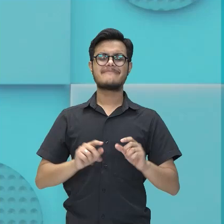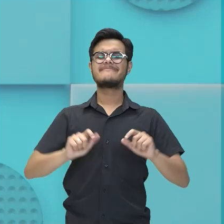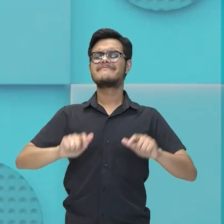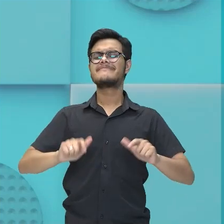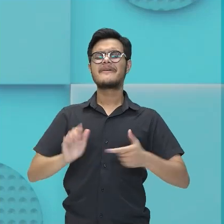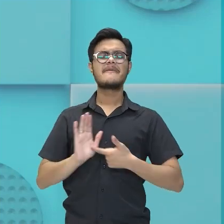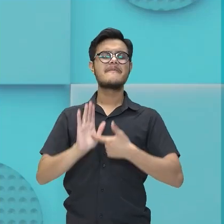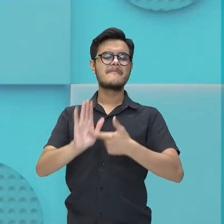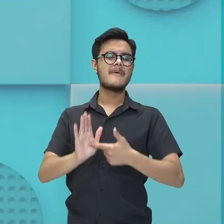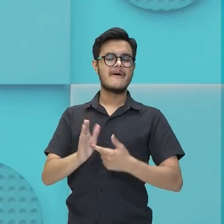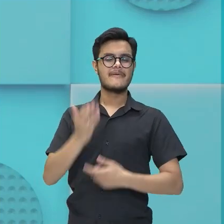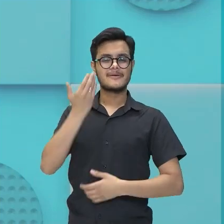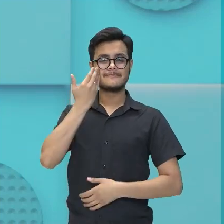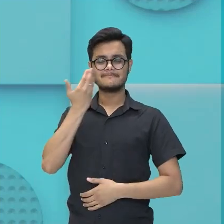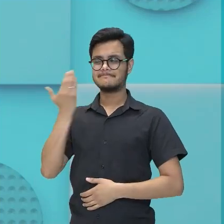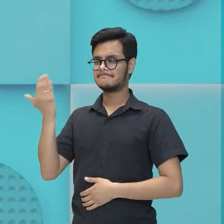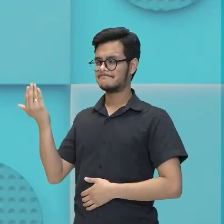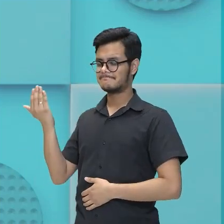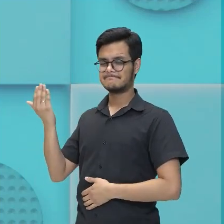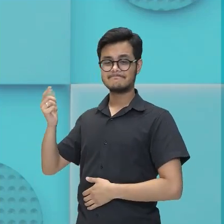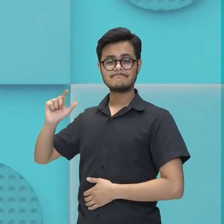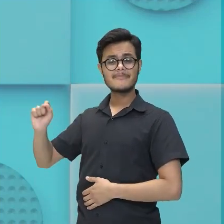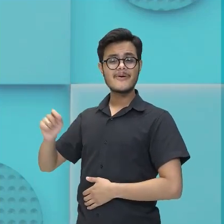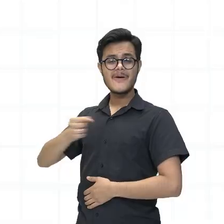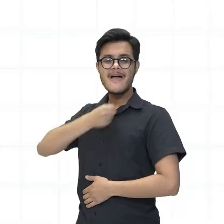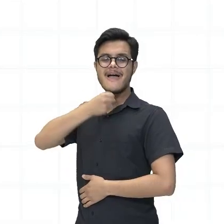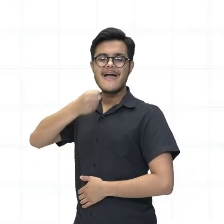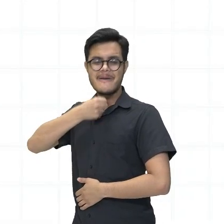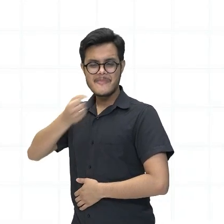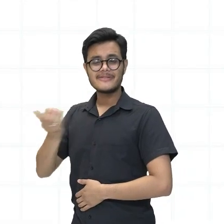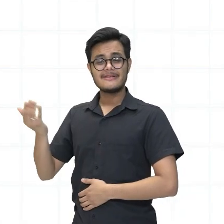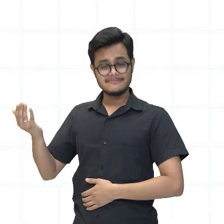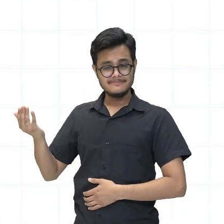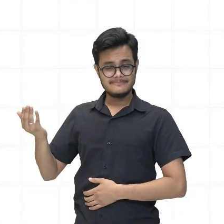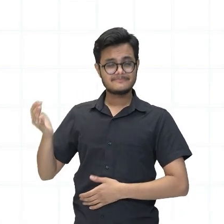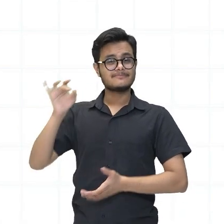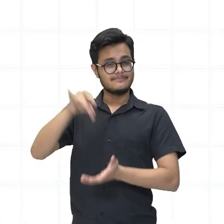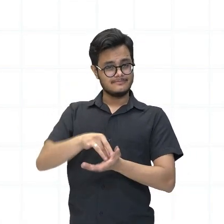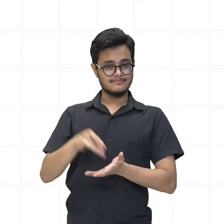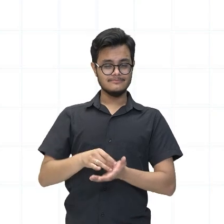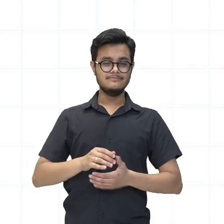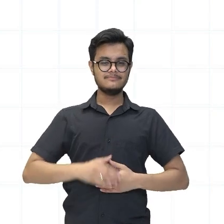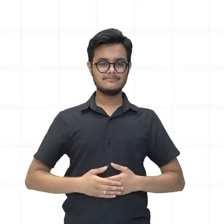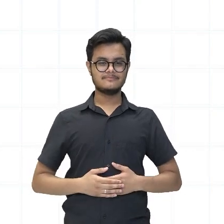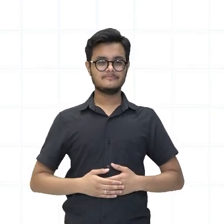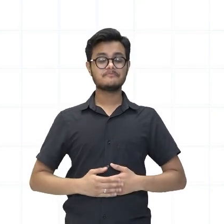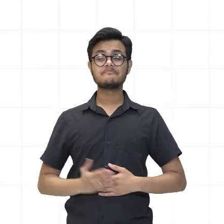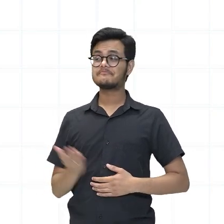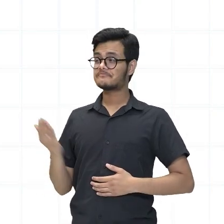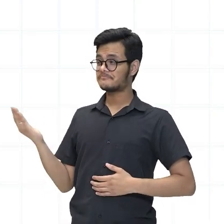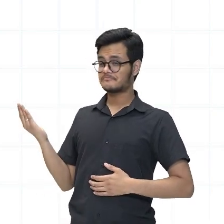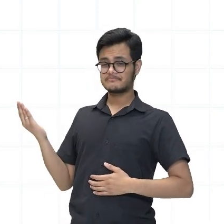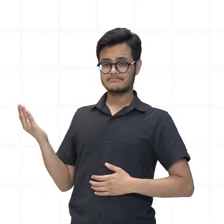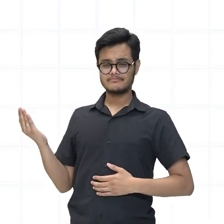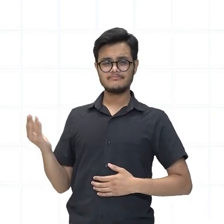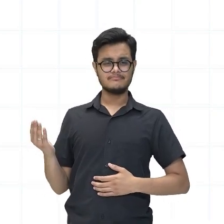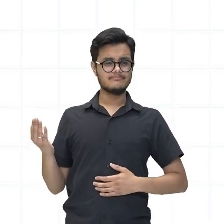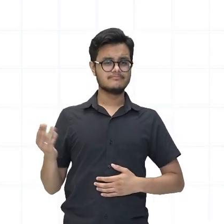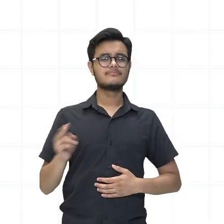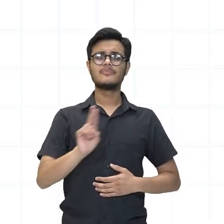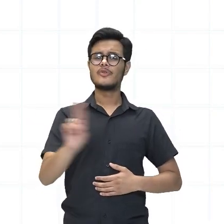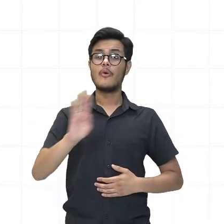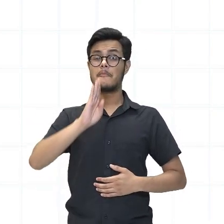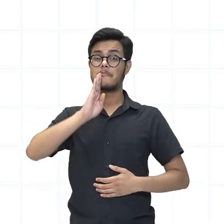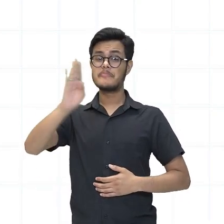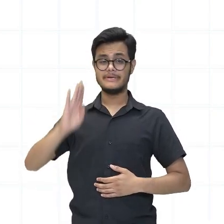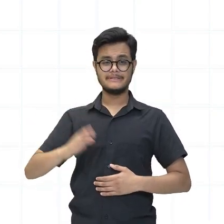apresento para vocês aí a nossa reportagem, que foi selecionada para a nossa aula. Colocando aí, olha só, o título da nossa reportagem